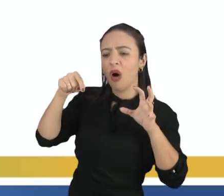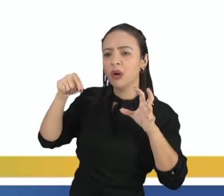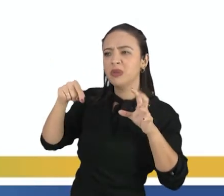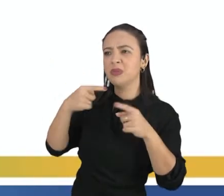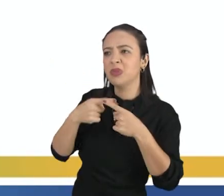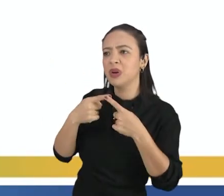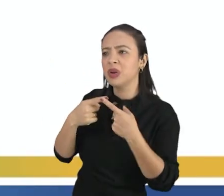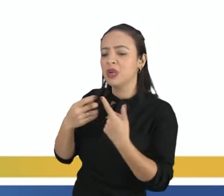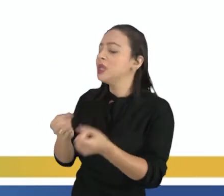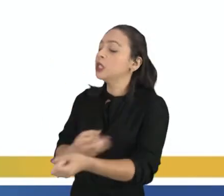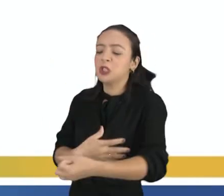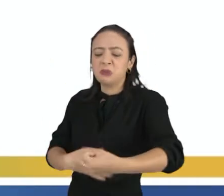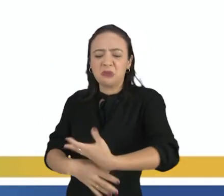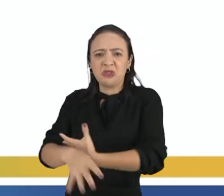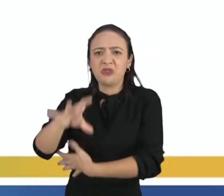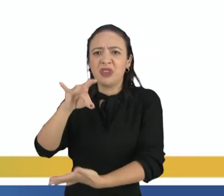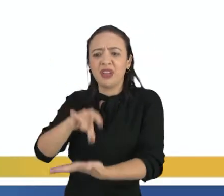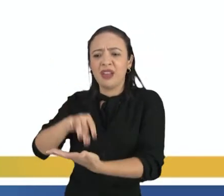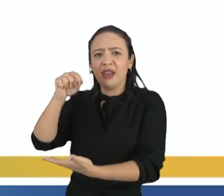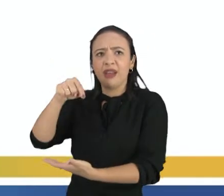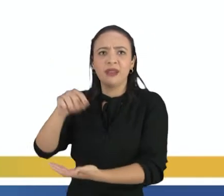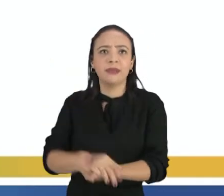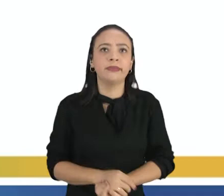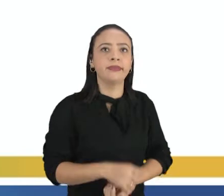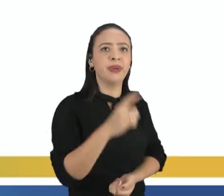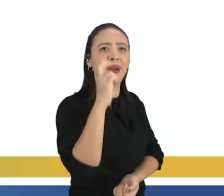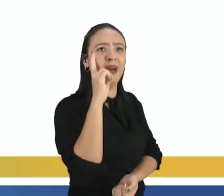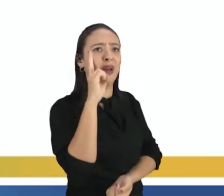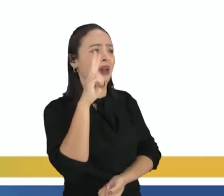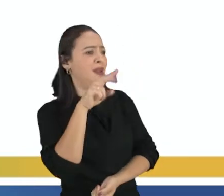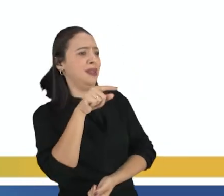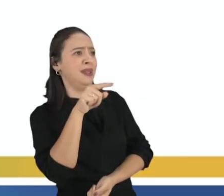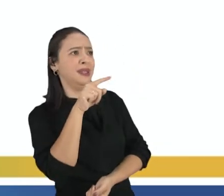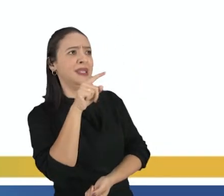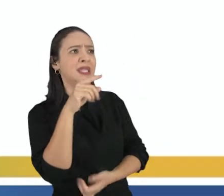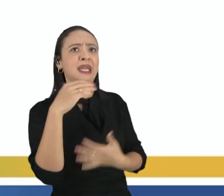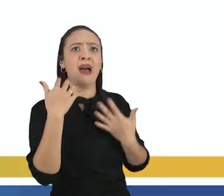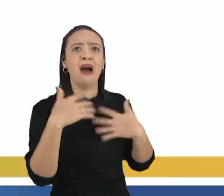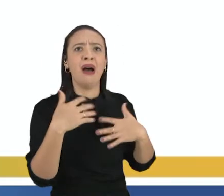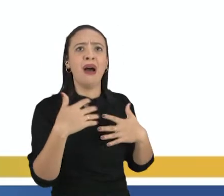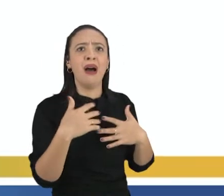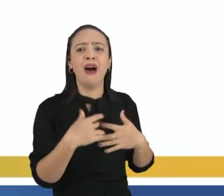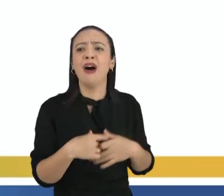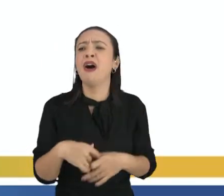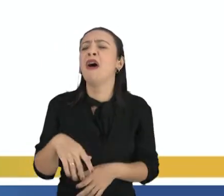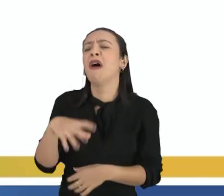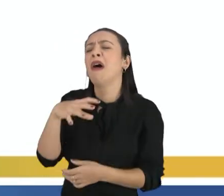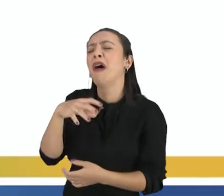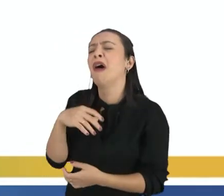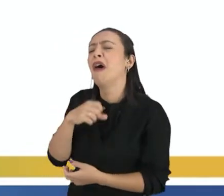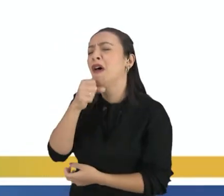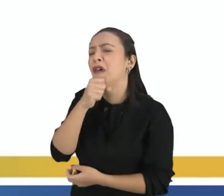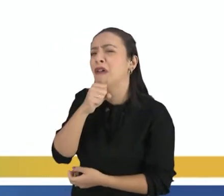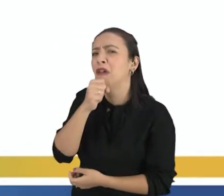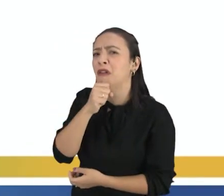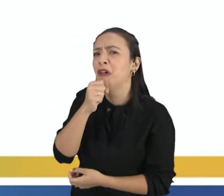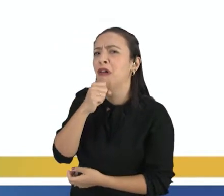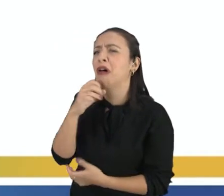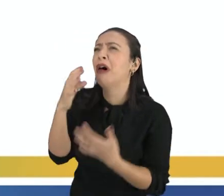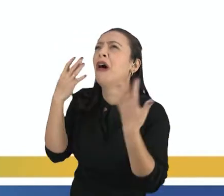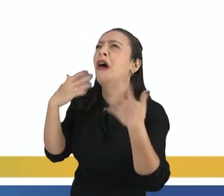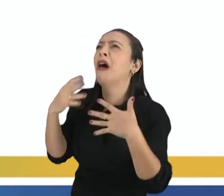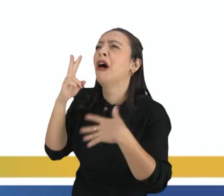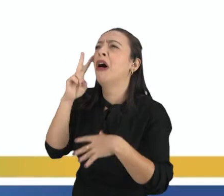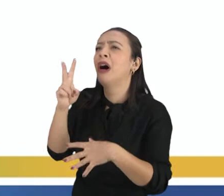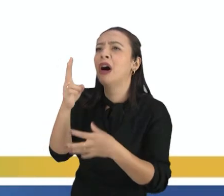emociona demais em museus. E olha lá. E olha o Rex, vovô, chorando, olhando aí para um esqueleto